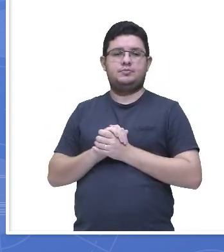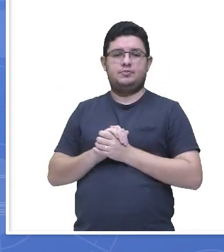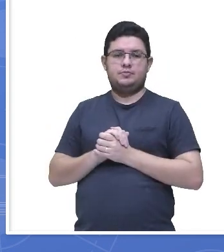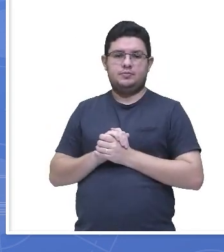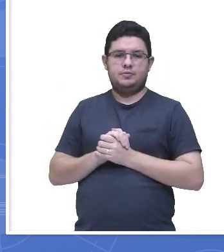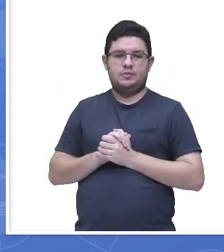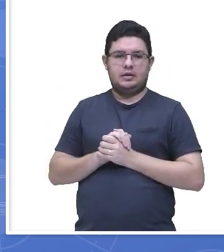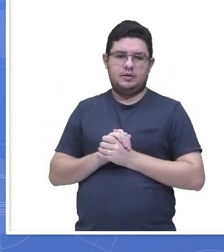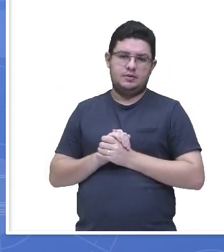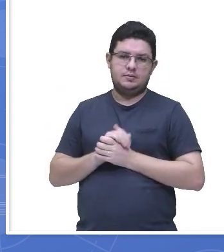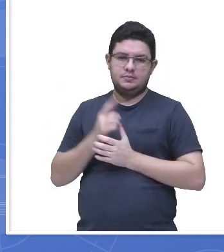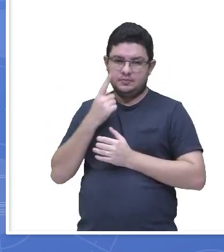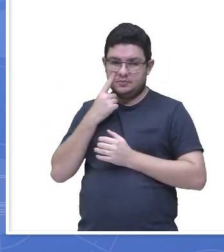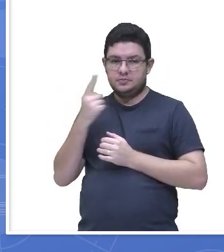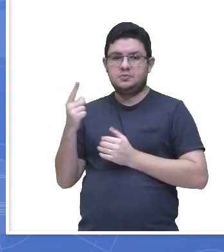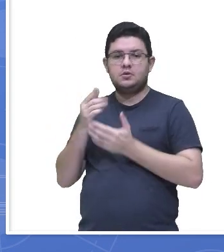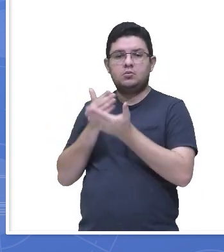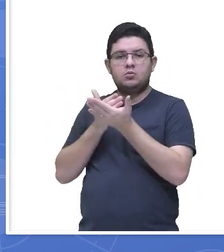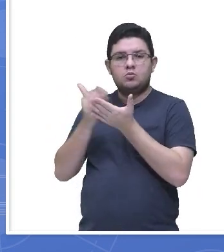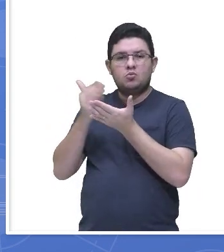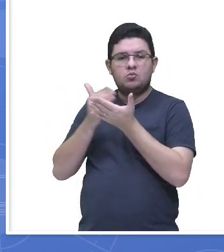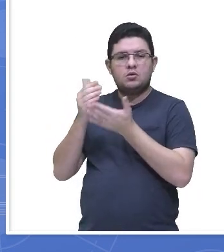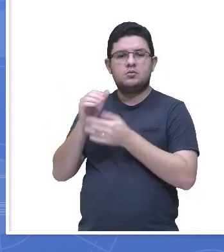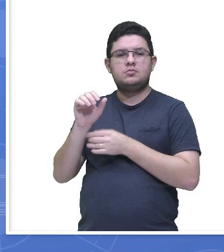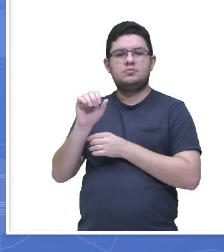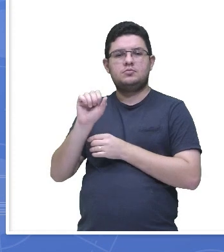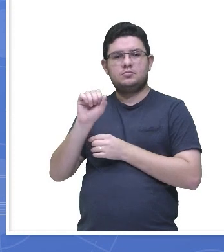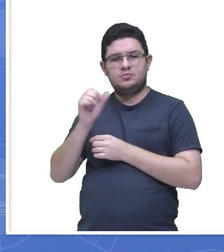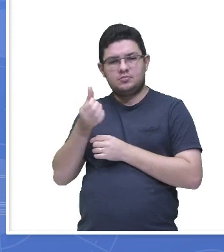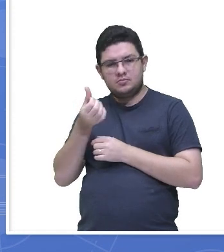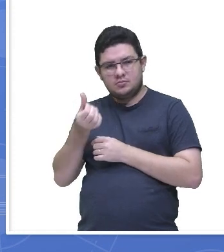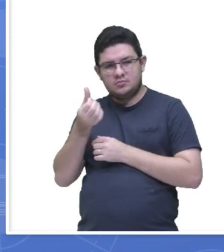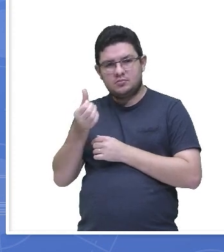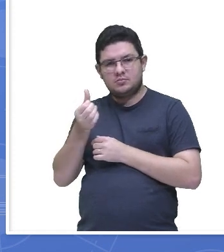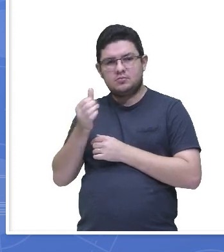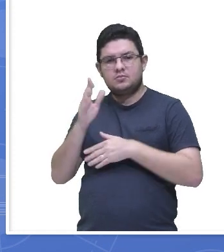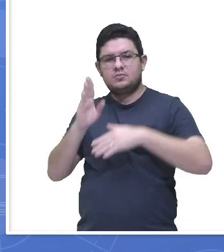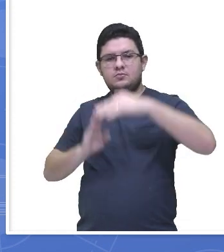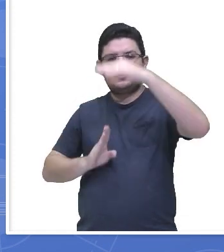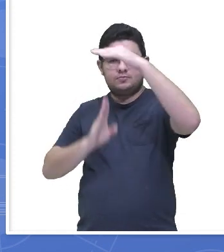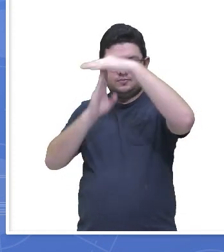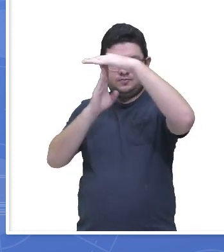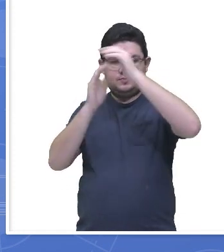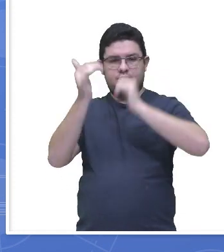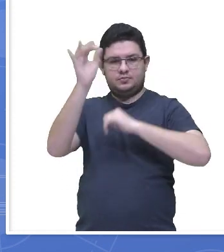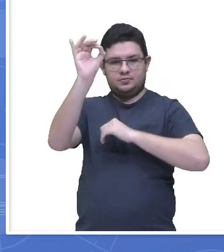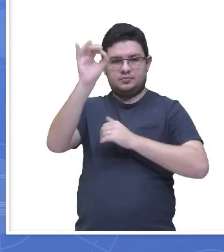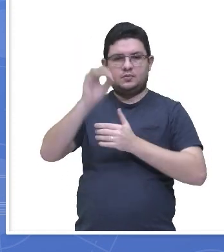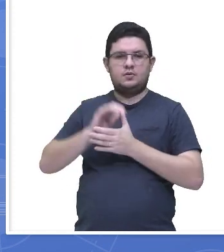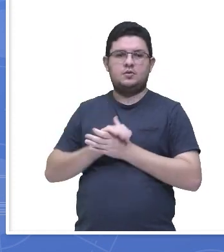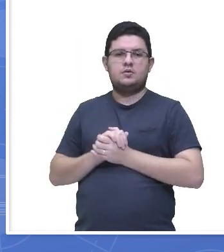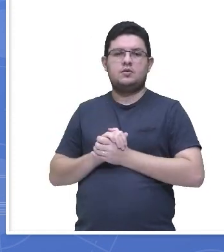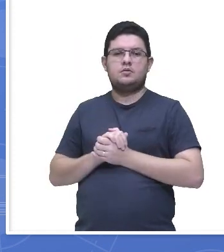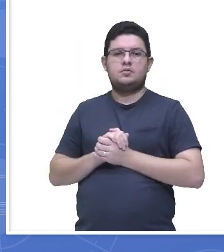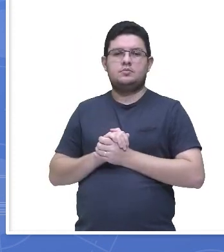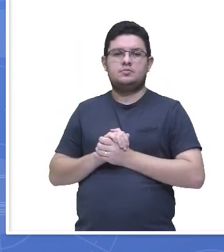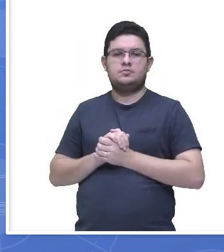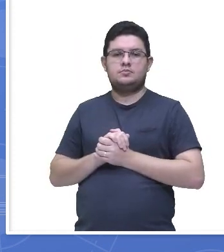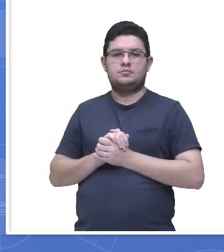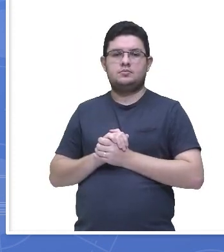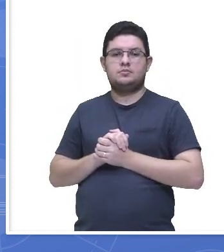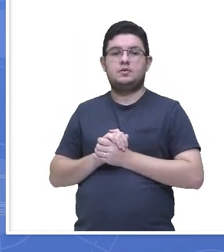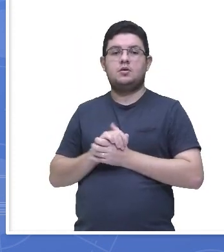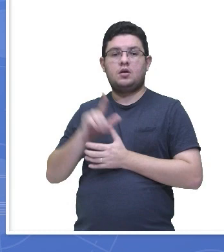ó, que a velocidade vai ser o ΔS, que é 10 menos 6, dividido pelo ΔT. Nós temos aqui no eixo